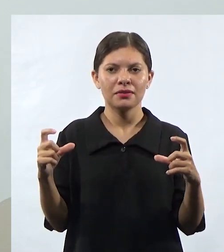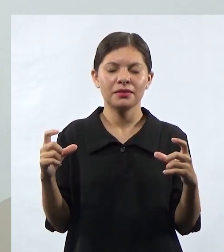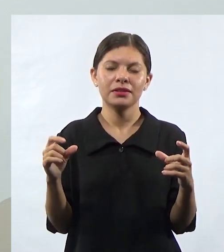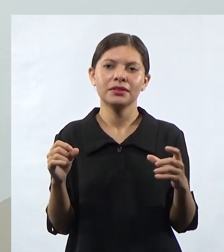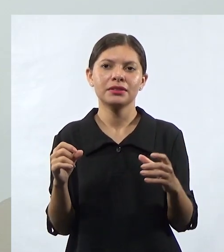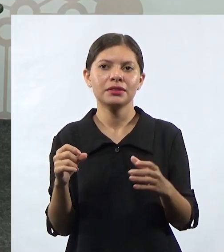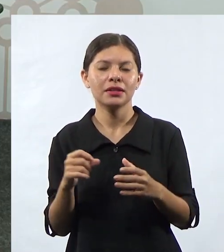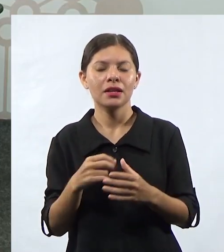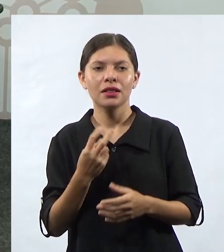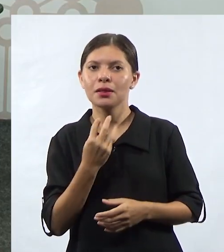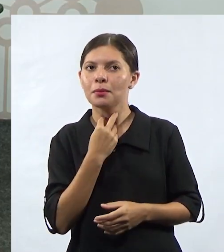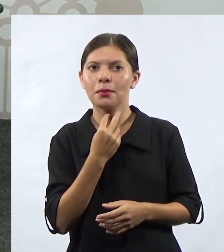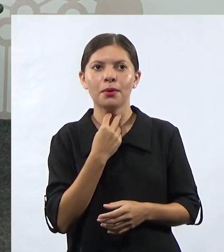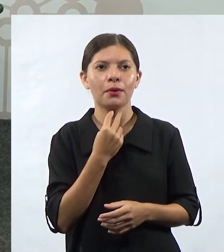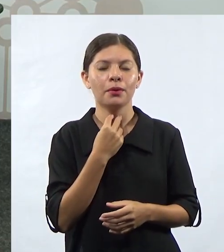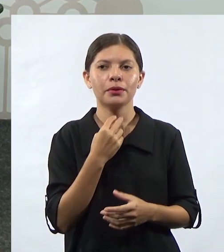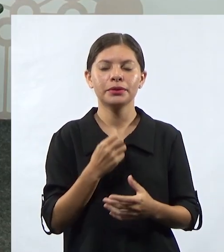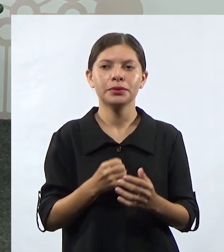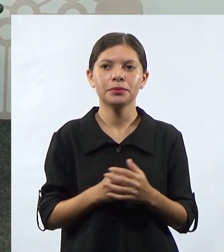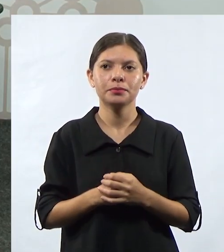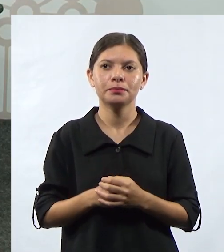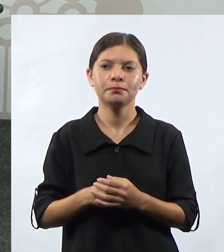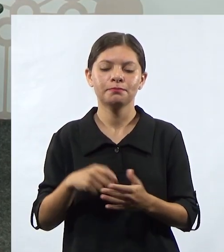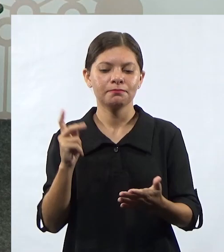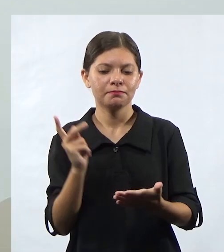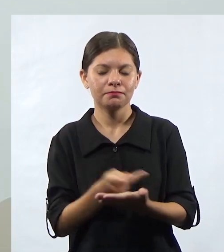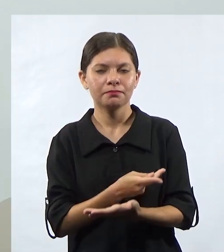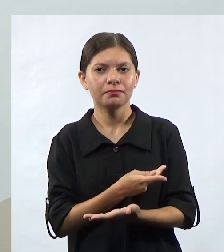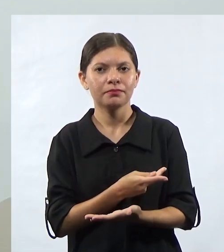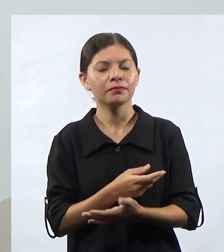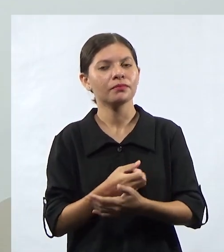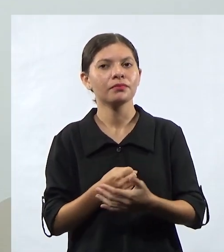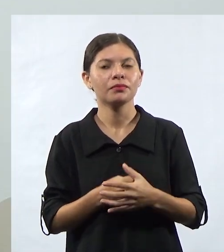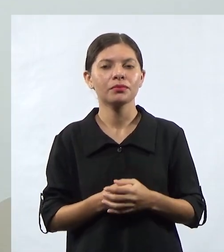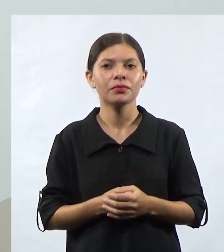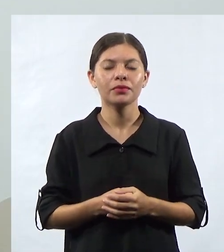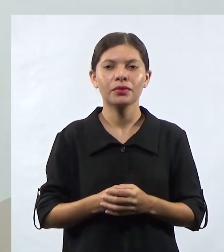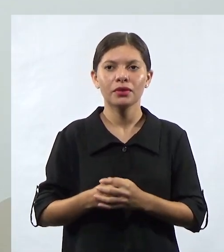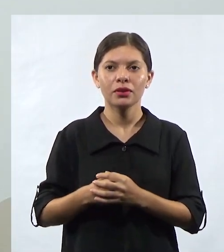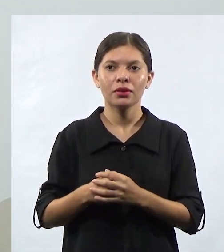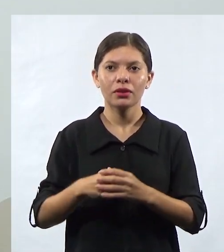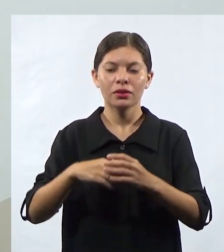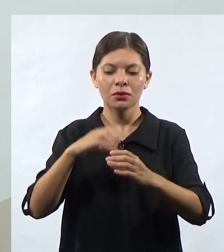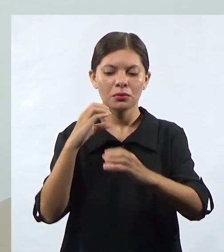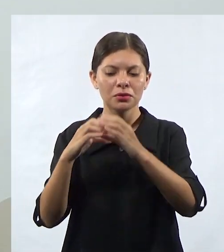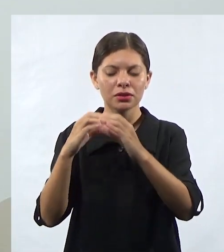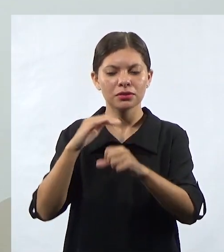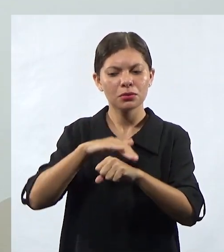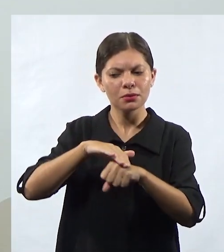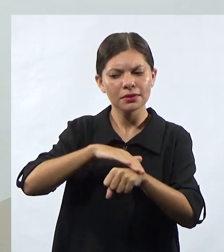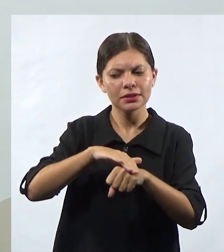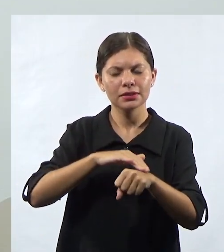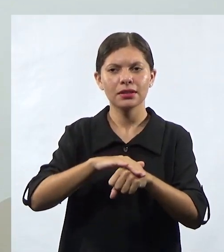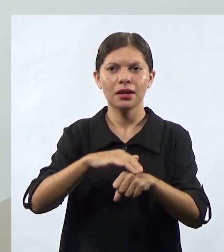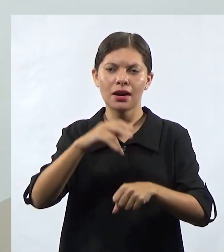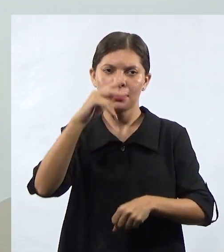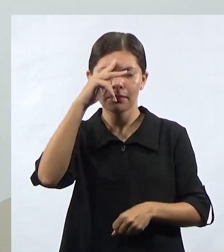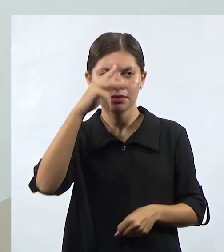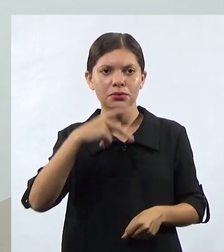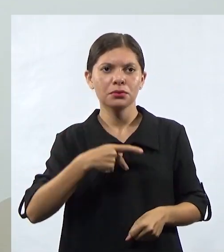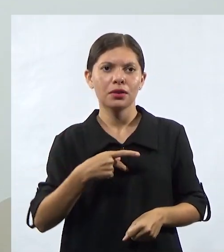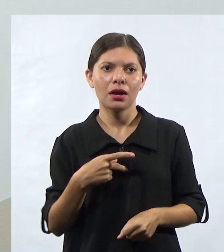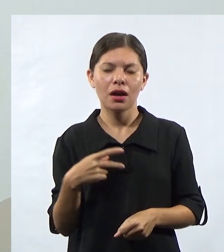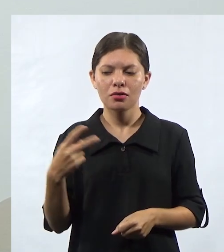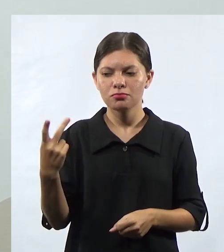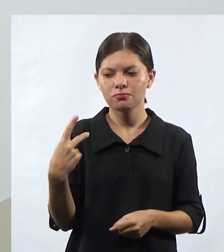calão, coisas desse tipo, o moderador vai conversar no particular, sempre no particular, e olha, você não